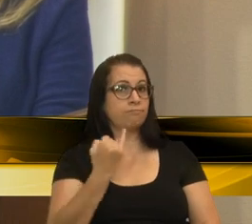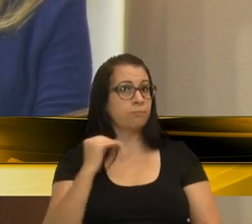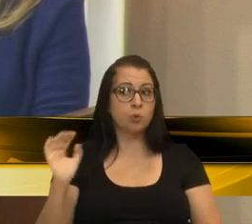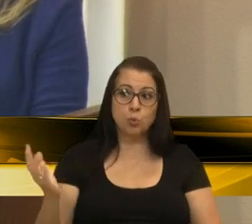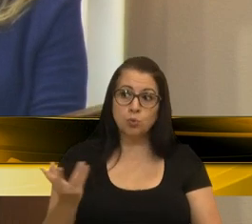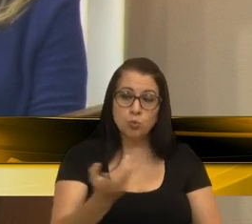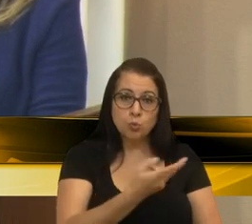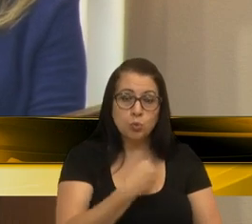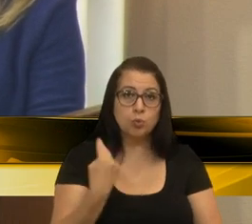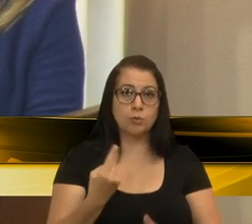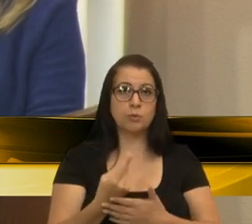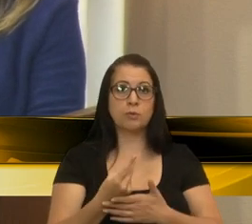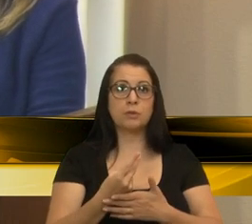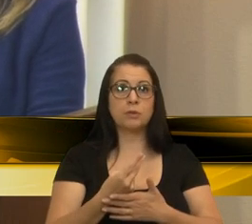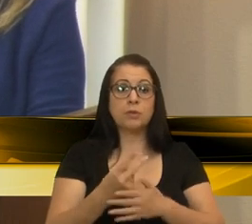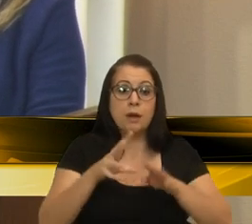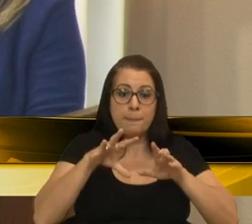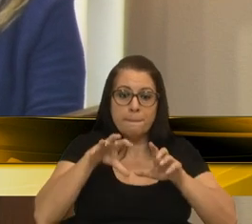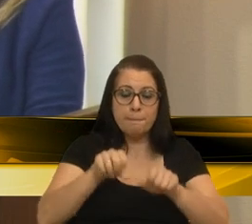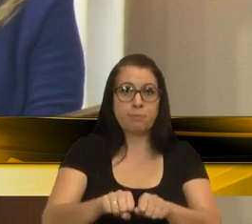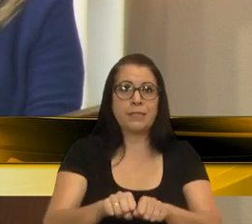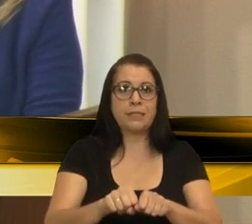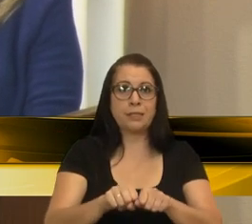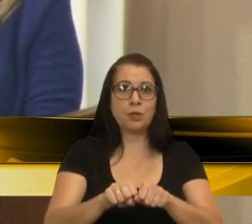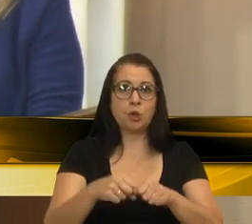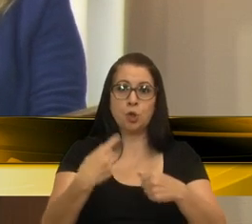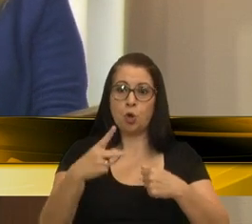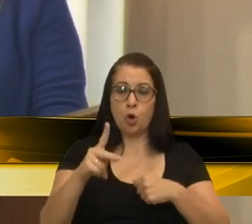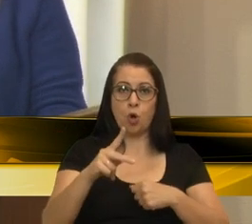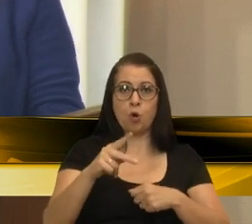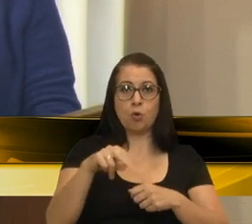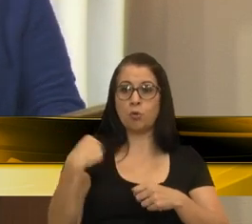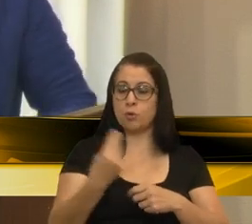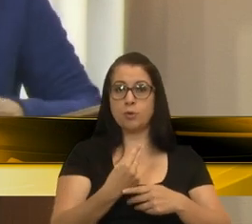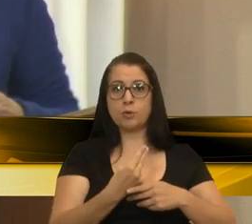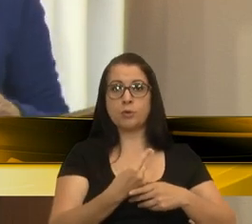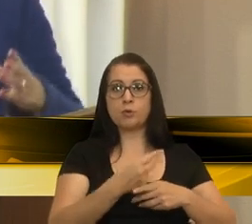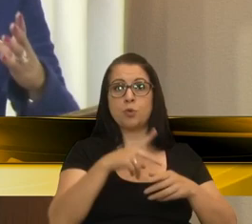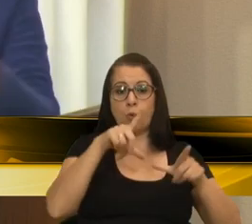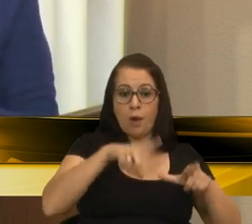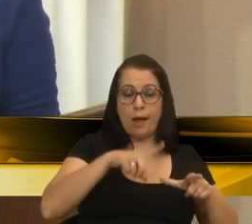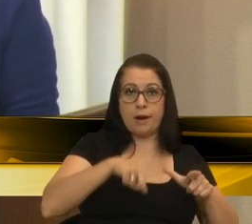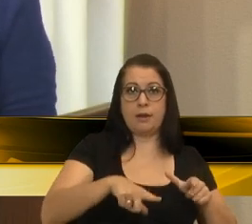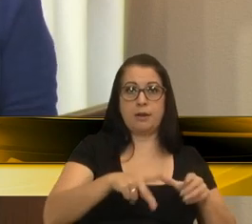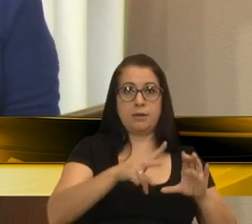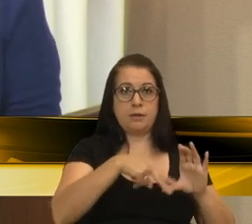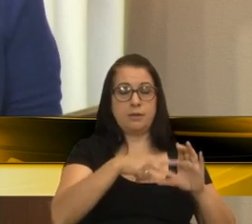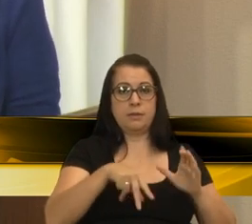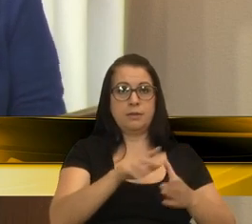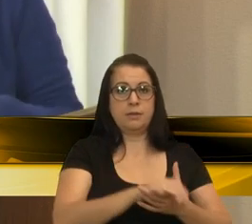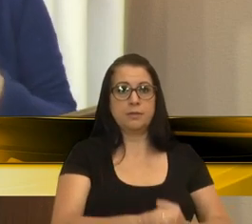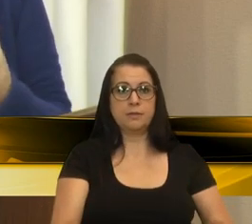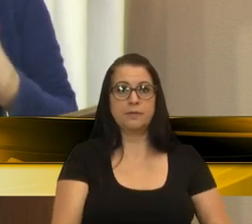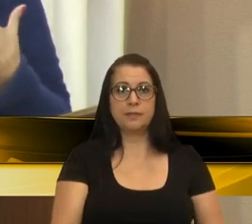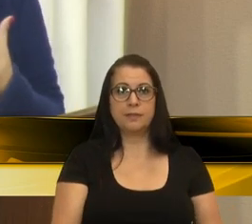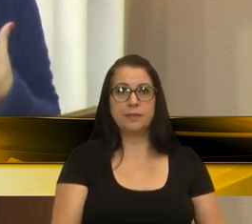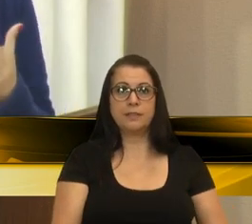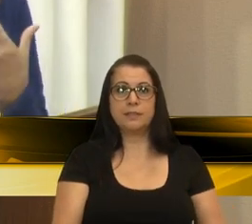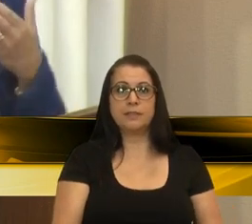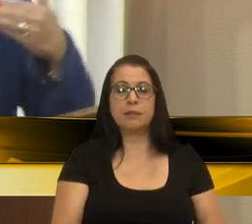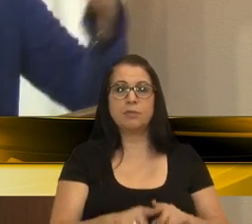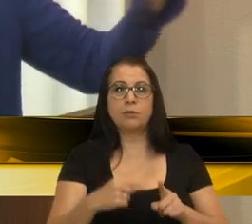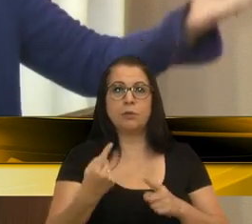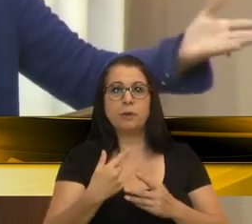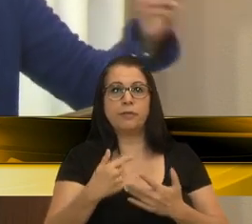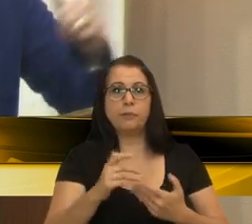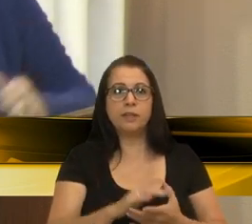todos nós ocupemos a nossa cadeira lá. A Câmara de Vereadores, né, não é uma análise pessoal,